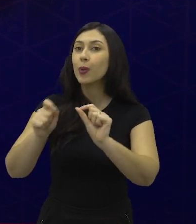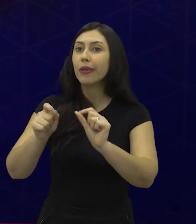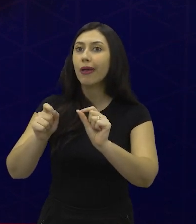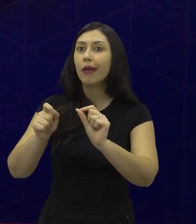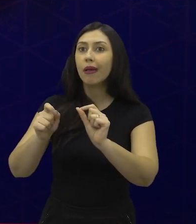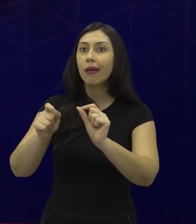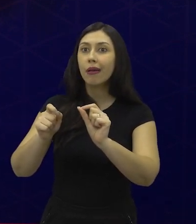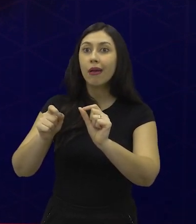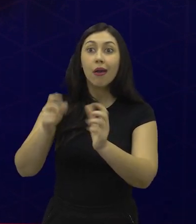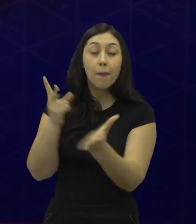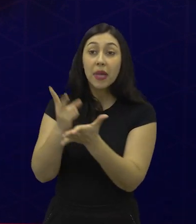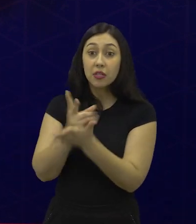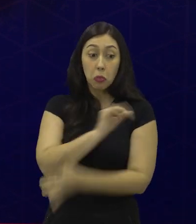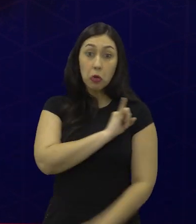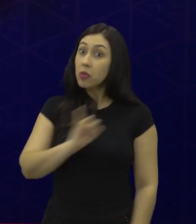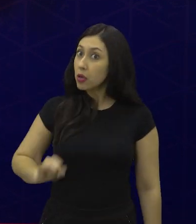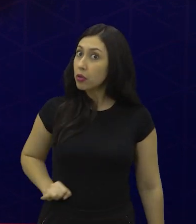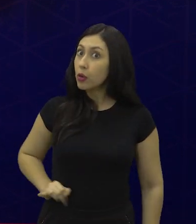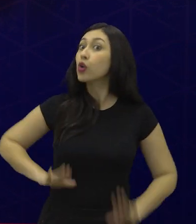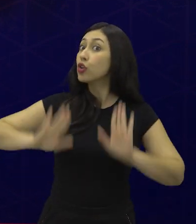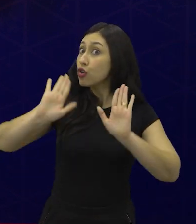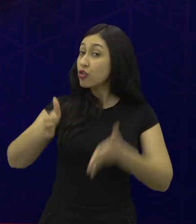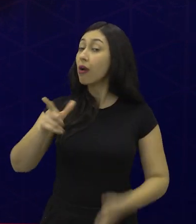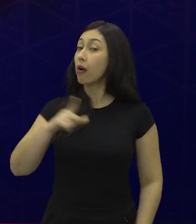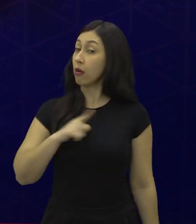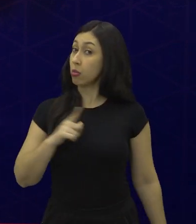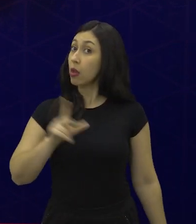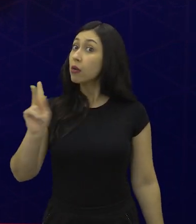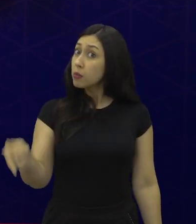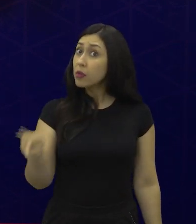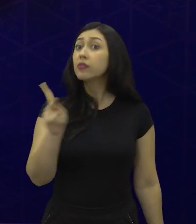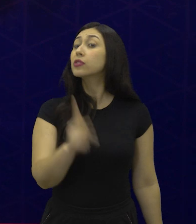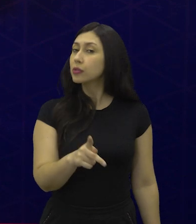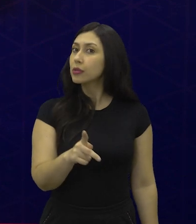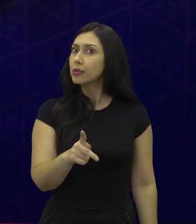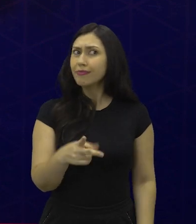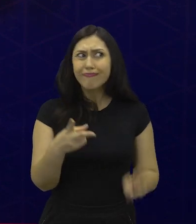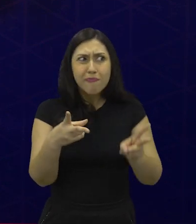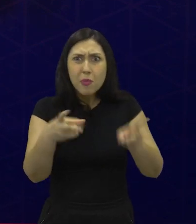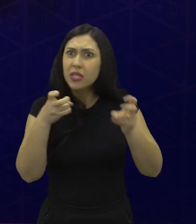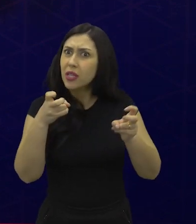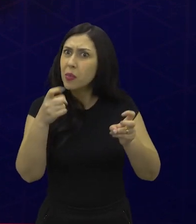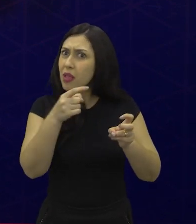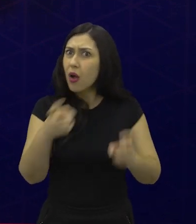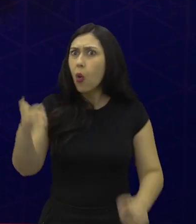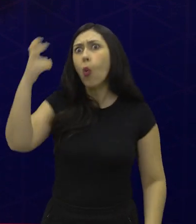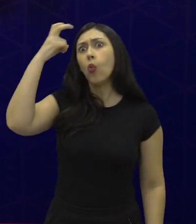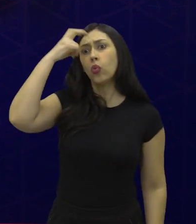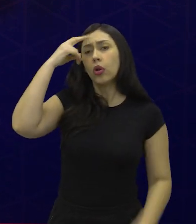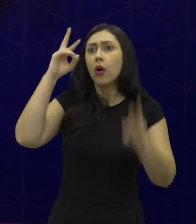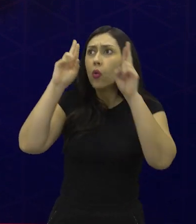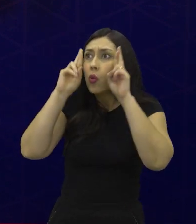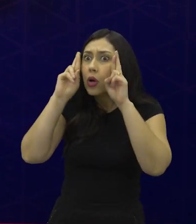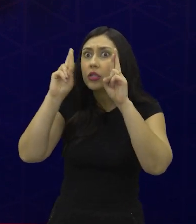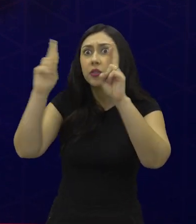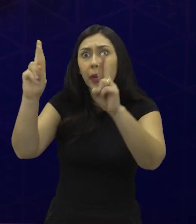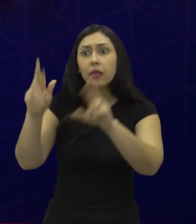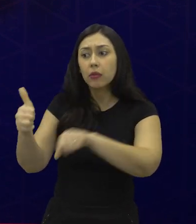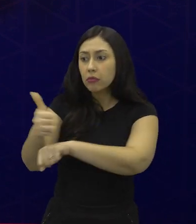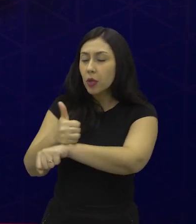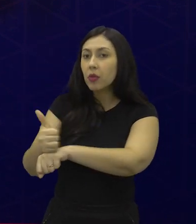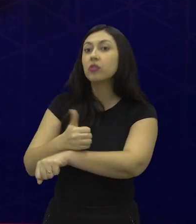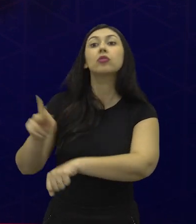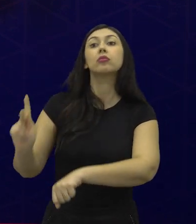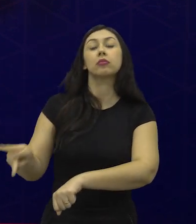não seria nada. Então, assim, olha só o respeito que existe, né, na cultura pela figura